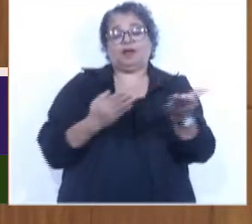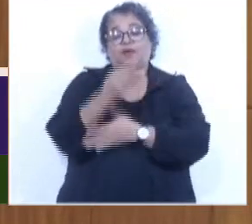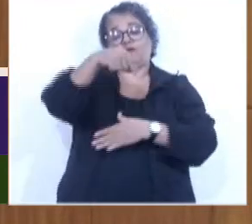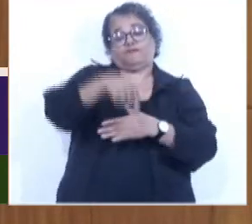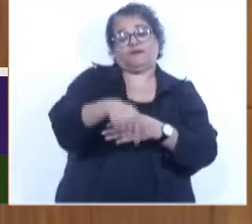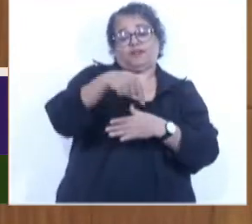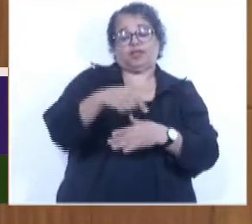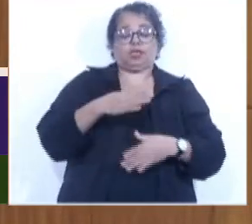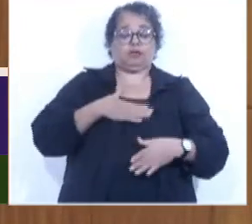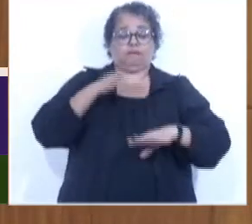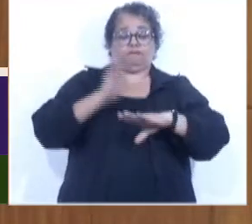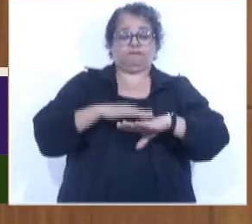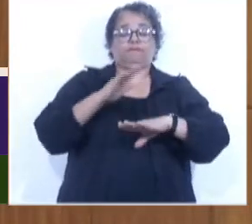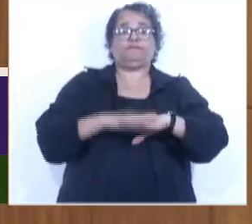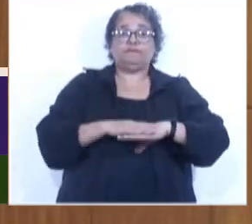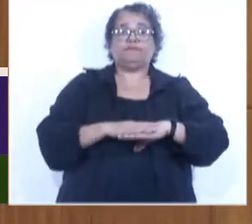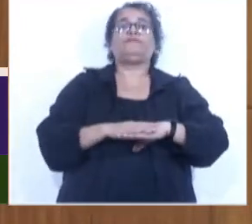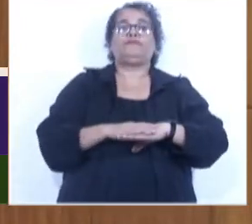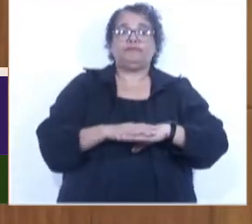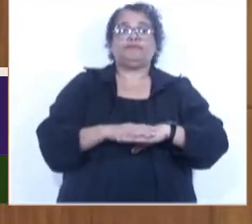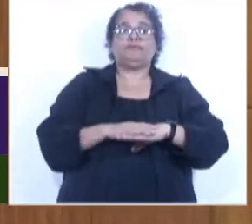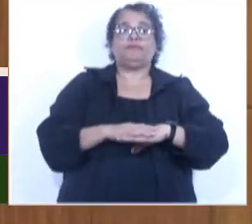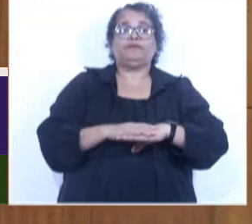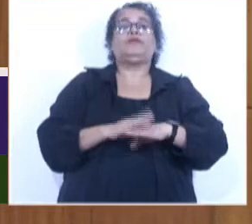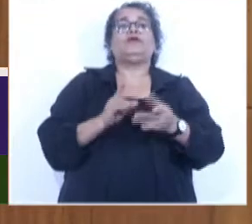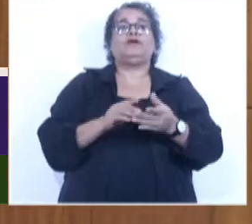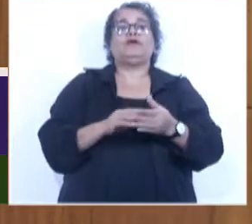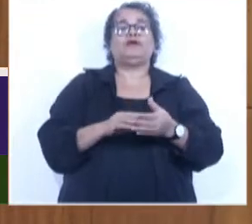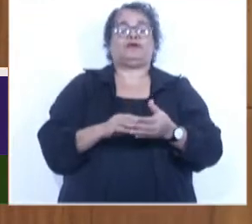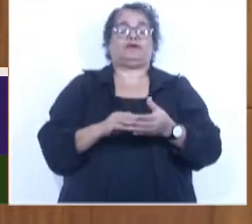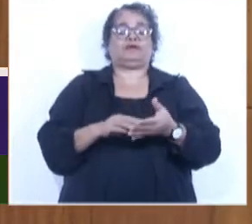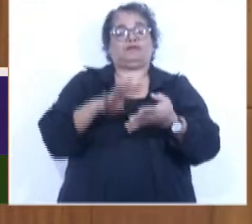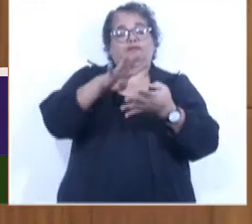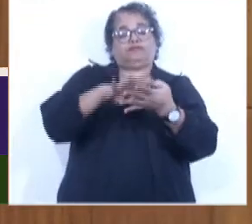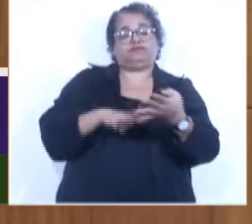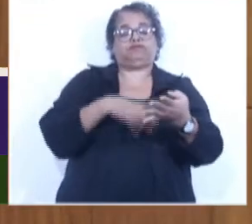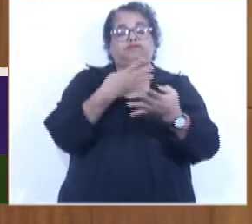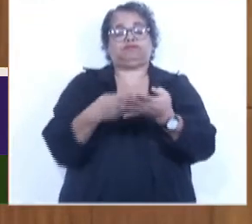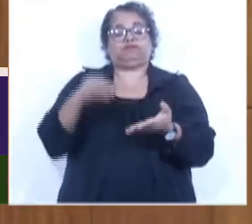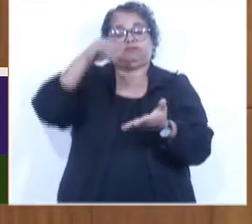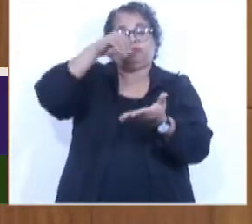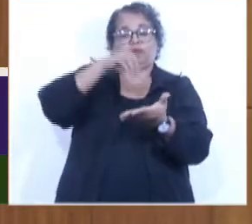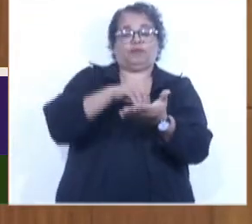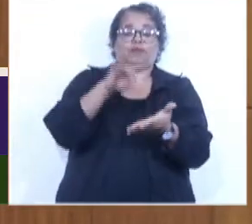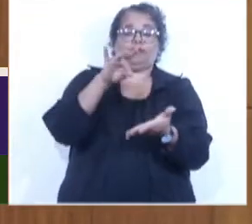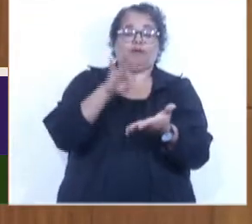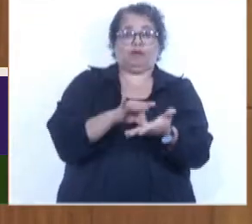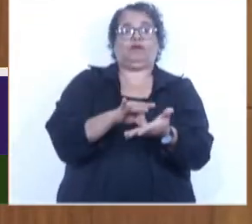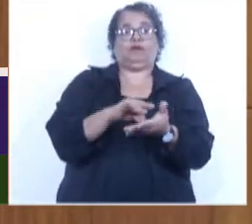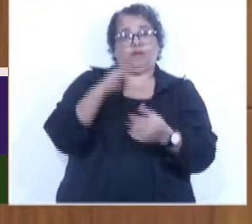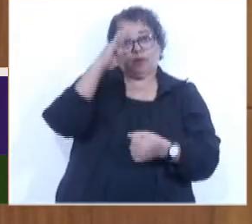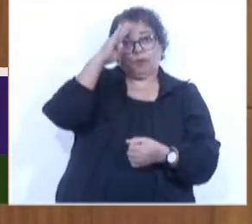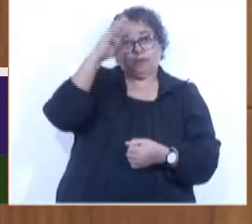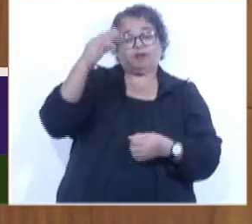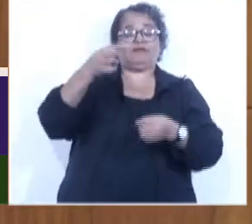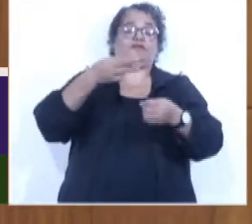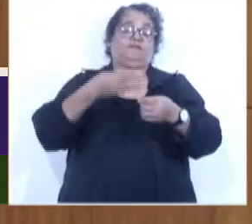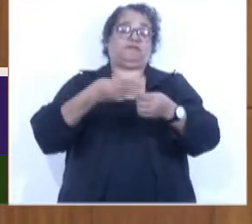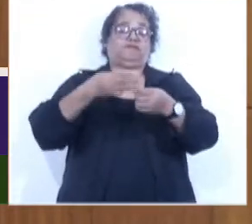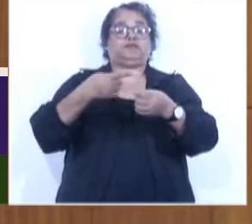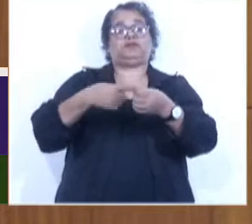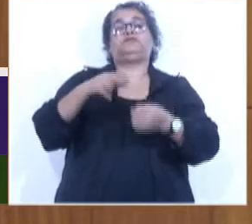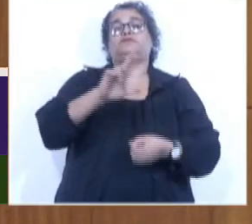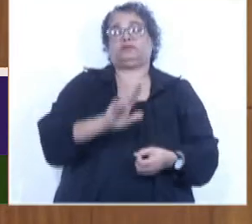nossa autoria que coloca ele no calendário Oficial do Município sendo um dos principais eventos do município da cidade de Uberlândia